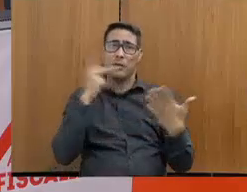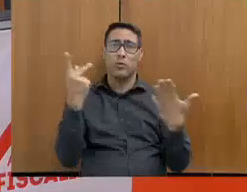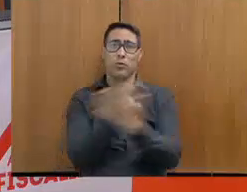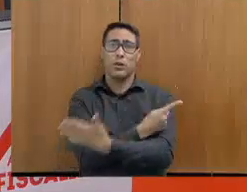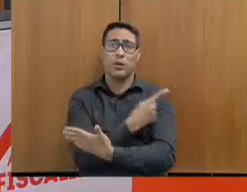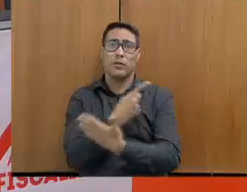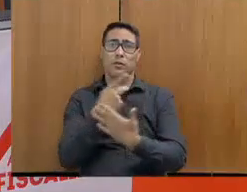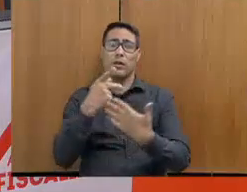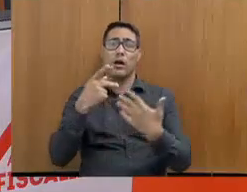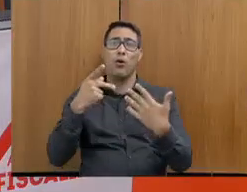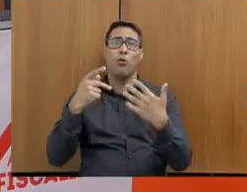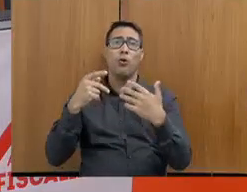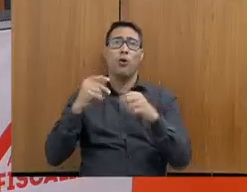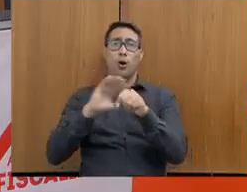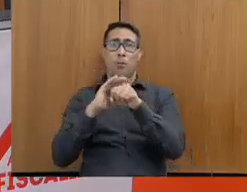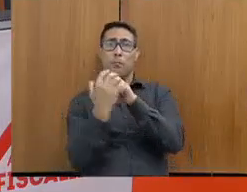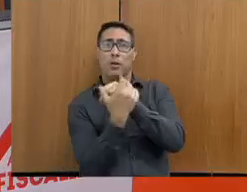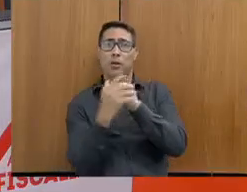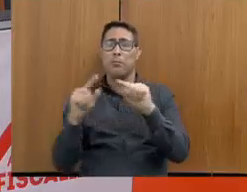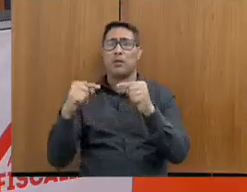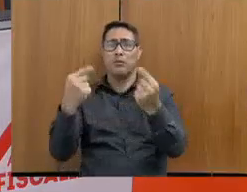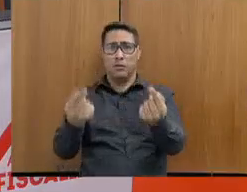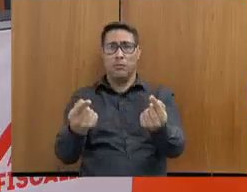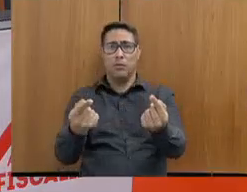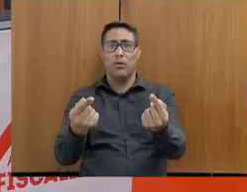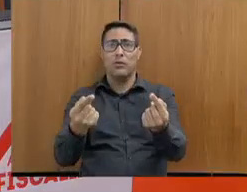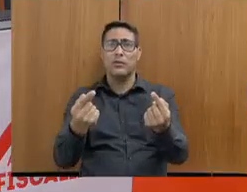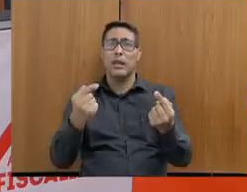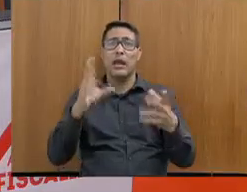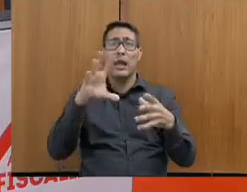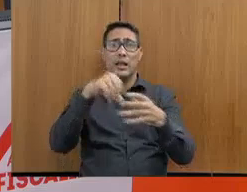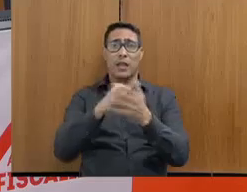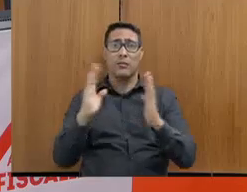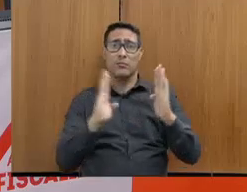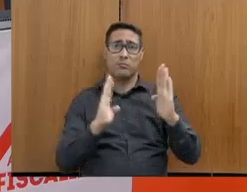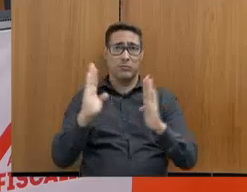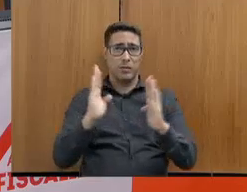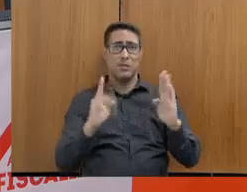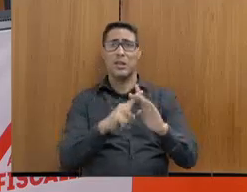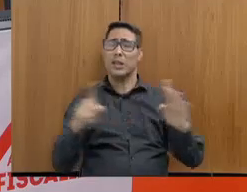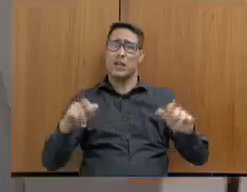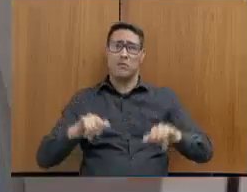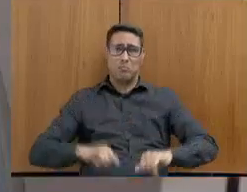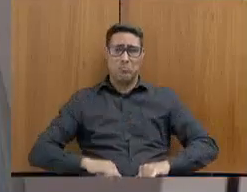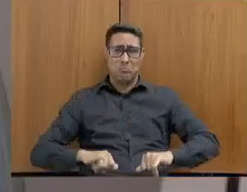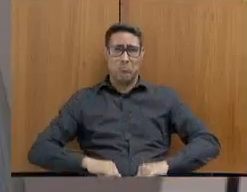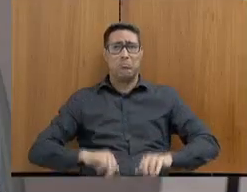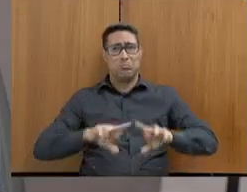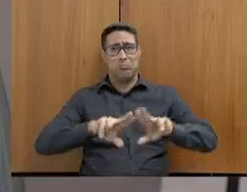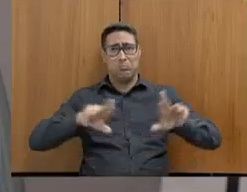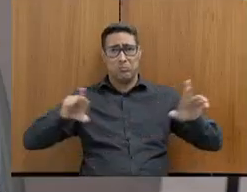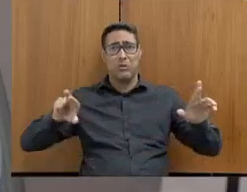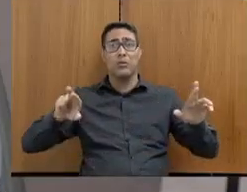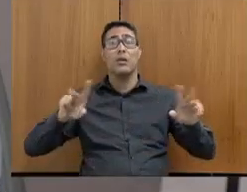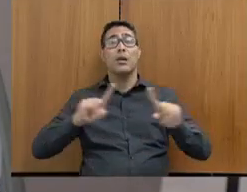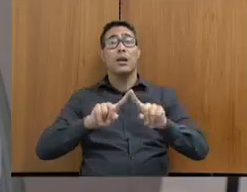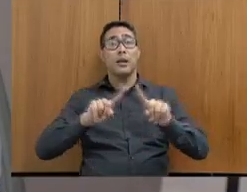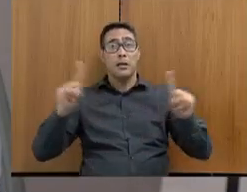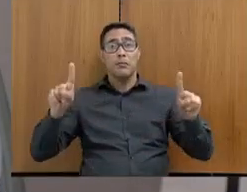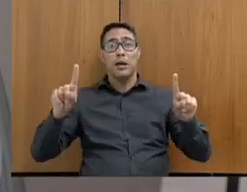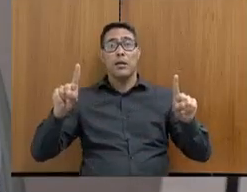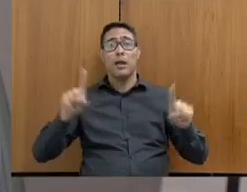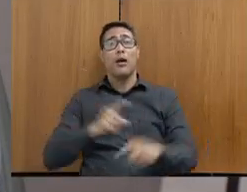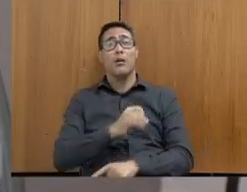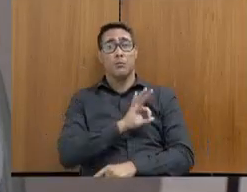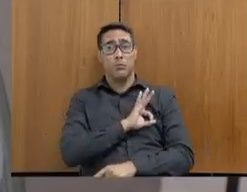né Eu acho que foi um período de extremo sofrimento para a população como um todo agora a polícia ela tem algumas especificidades